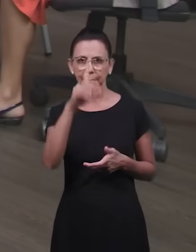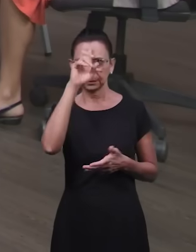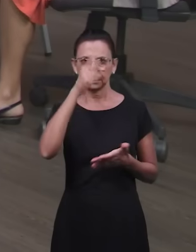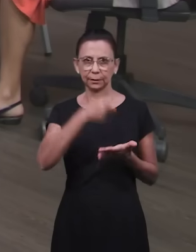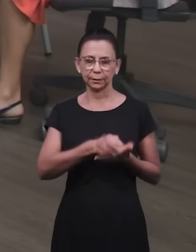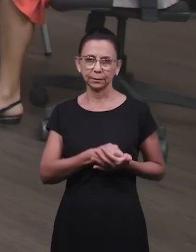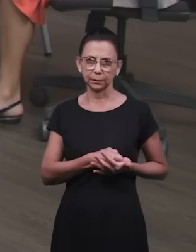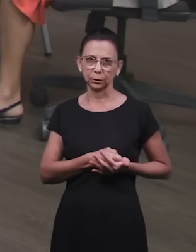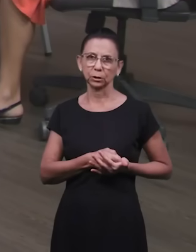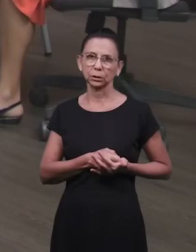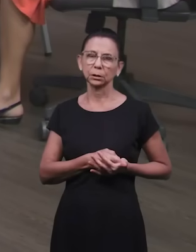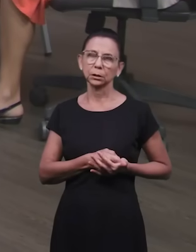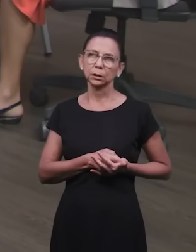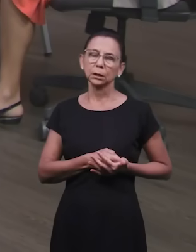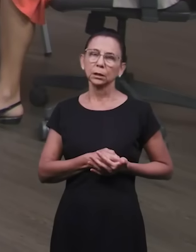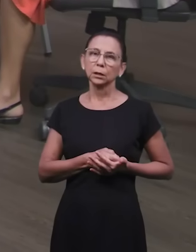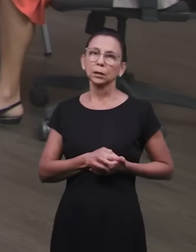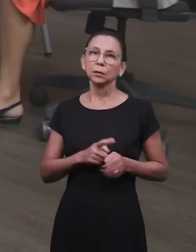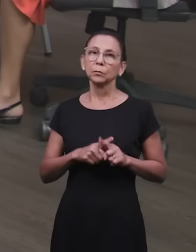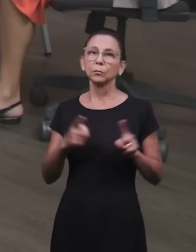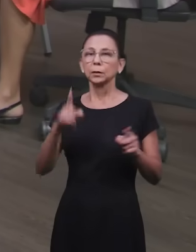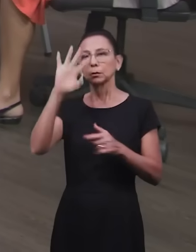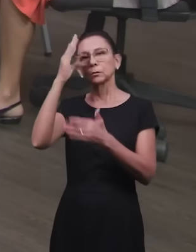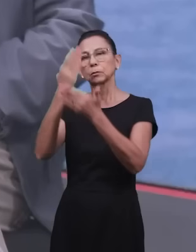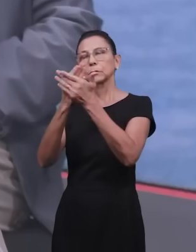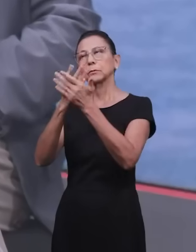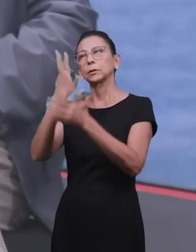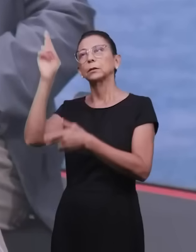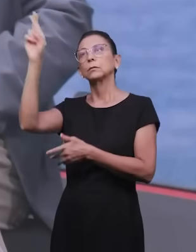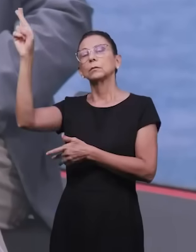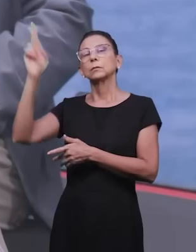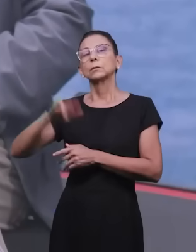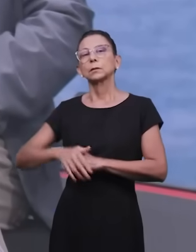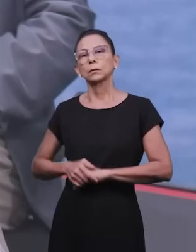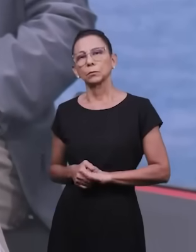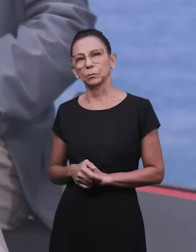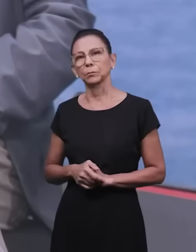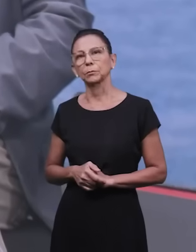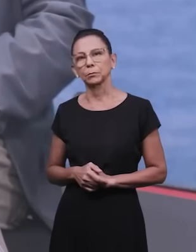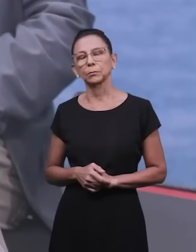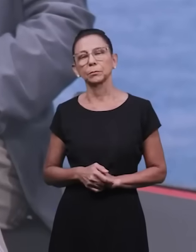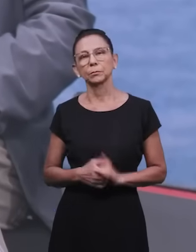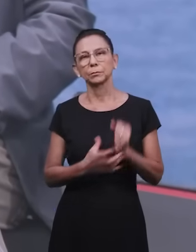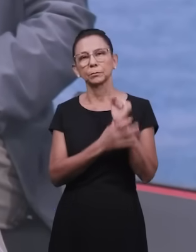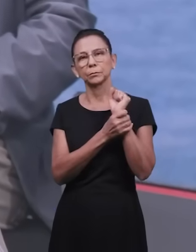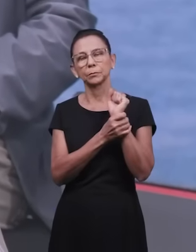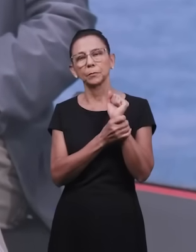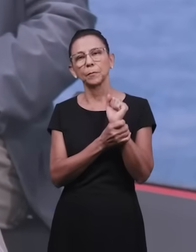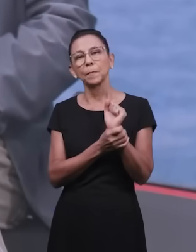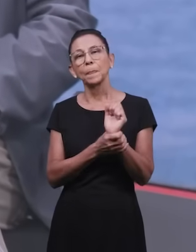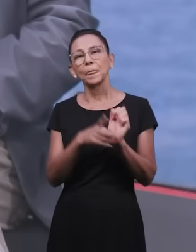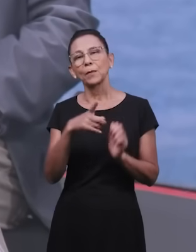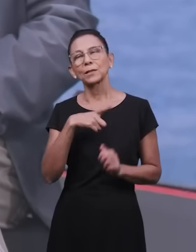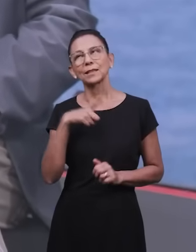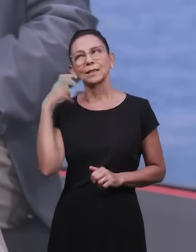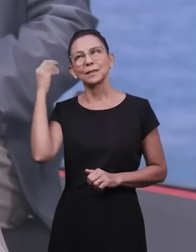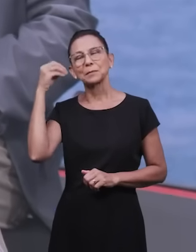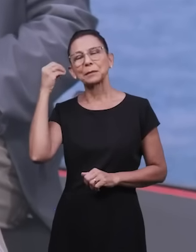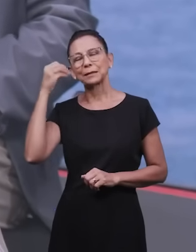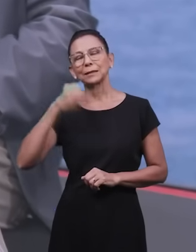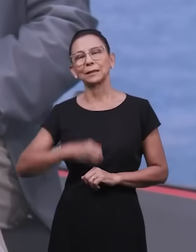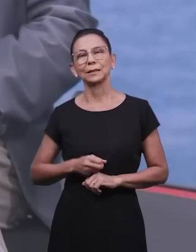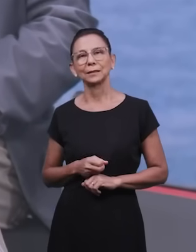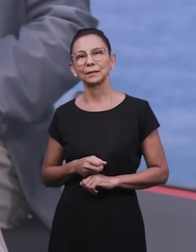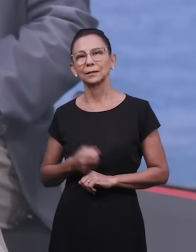aflições. E aí você tem o tem de bom ânimo, que é aquilo que vem da parte do Senhor, que acaba por trazer